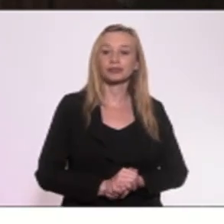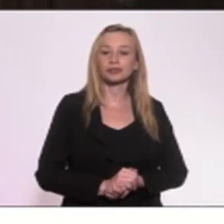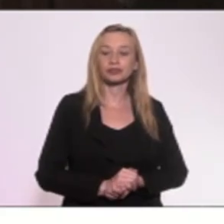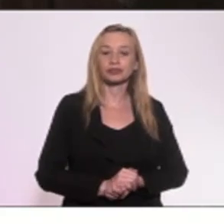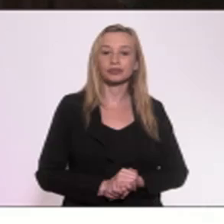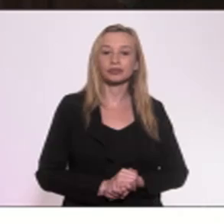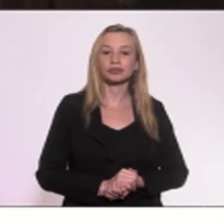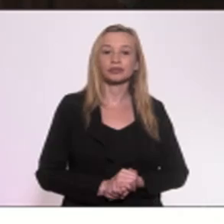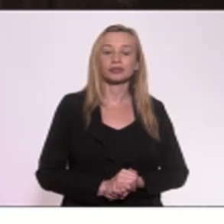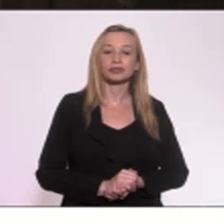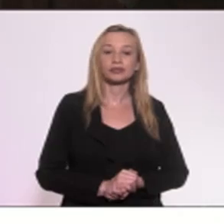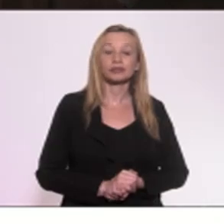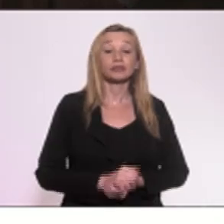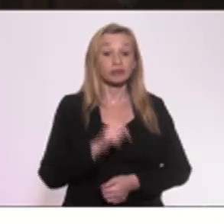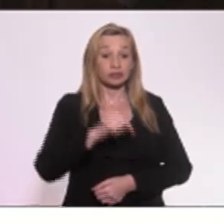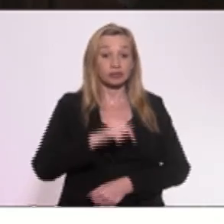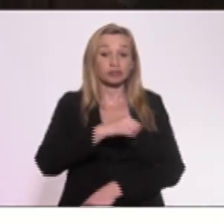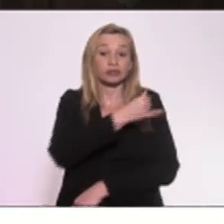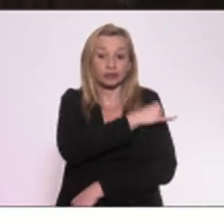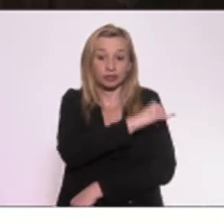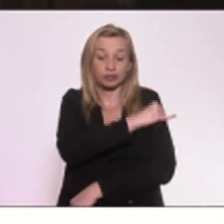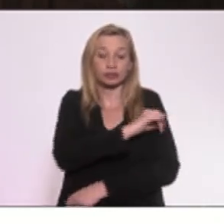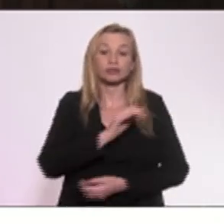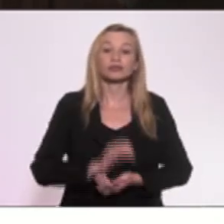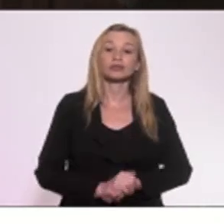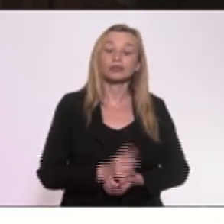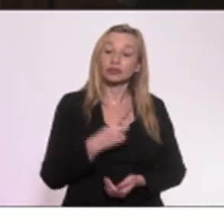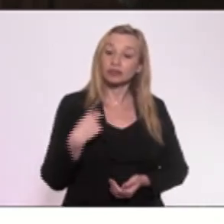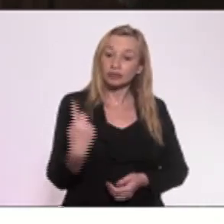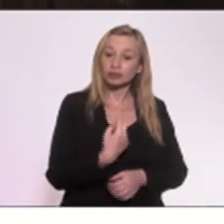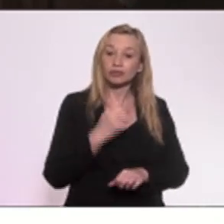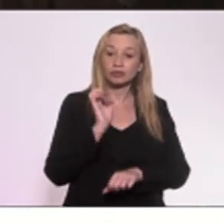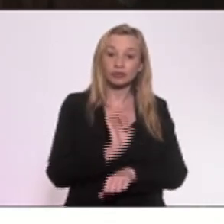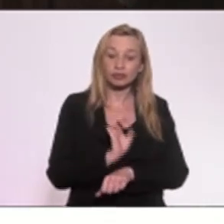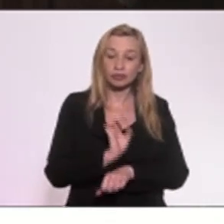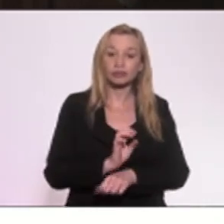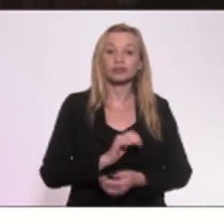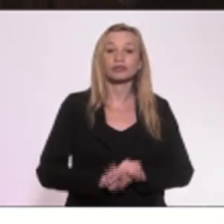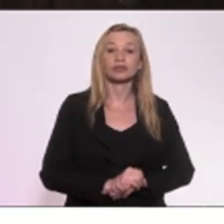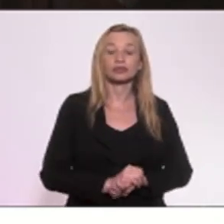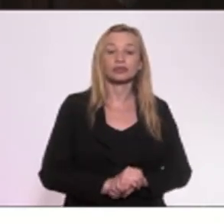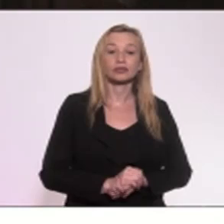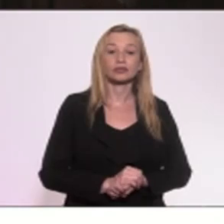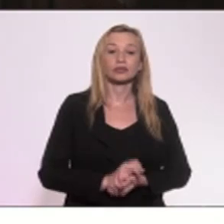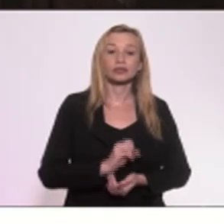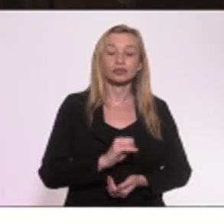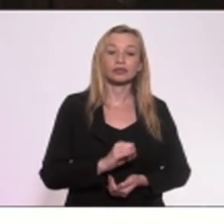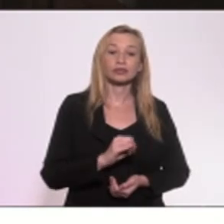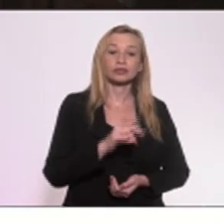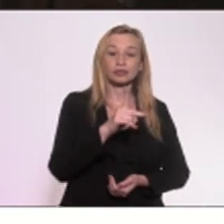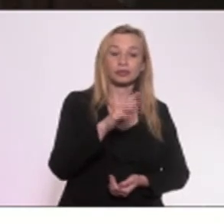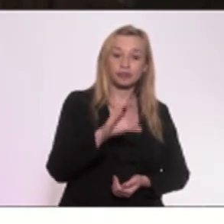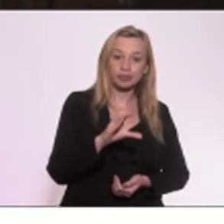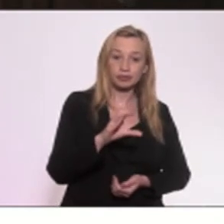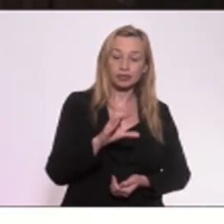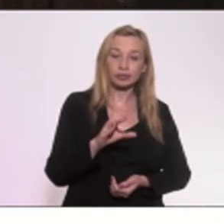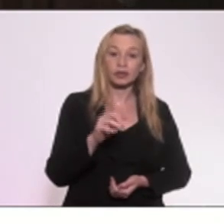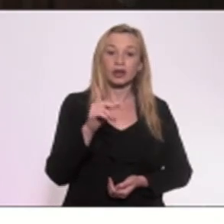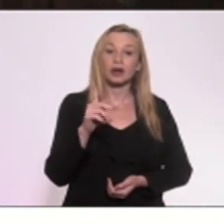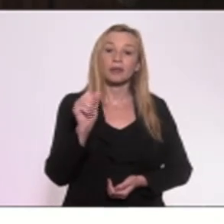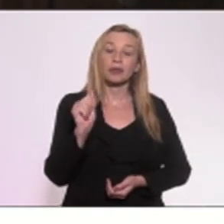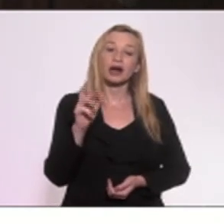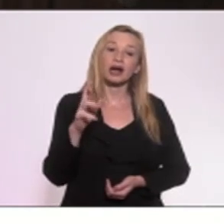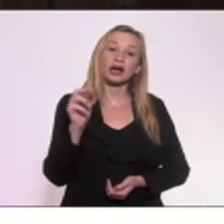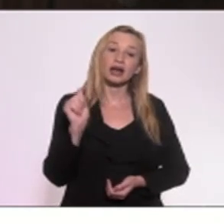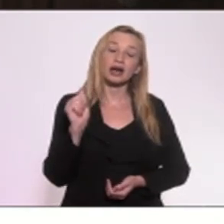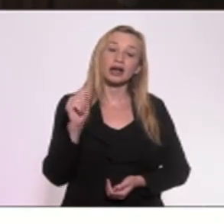E aí, aqui no Rio de Janeiro, que é o nosso estado, se essa PEC paralela for aprovada,